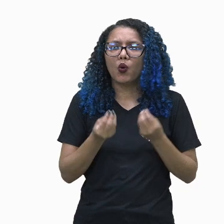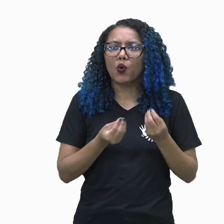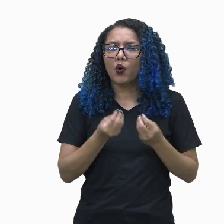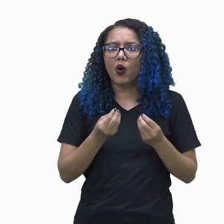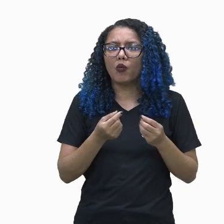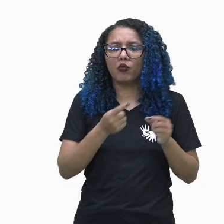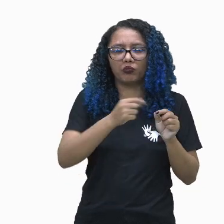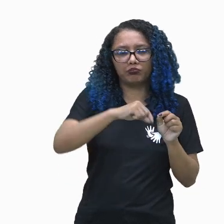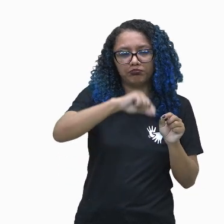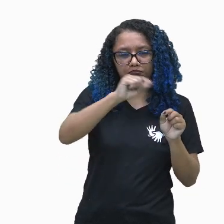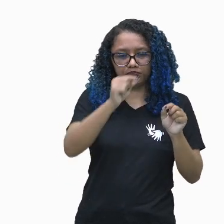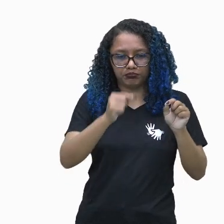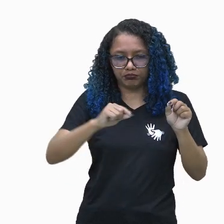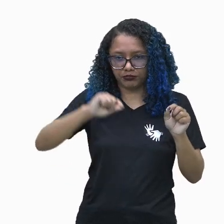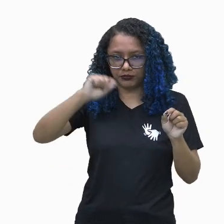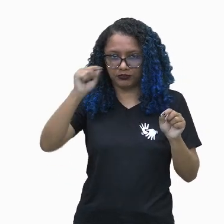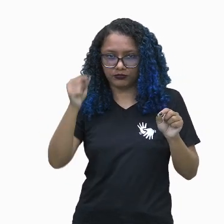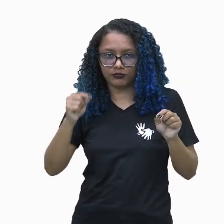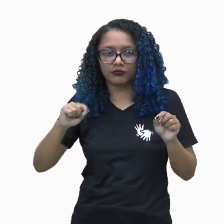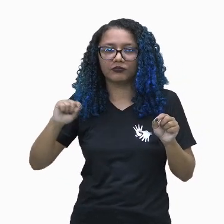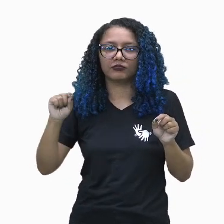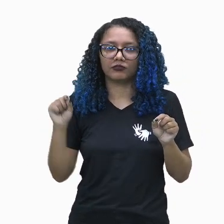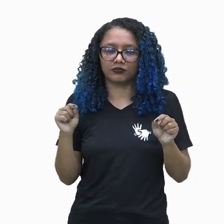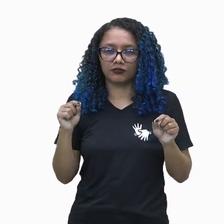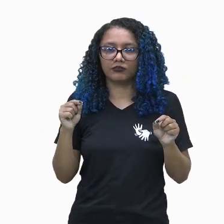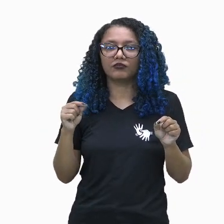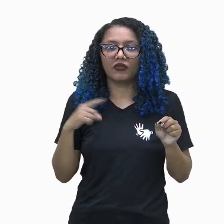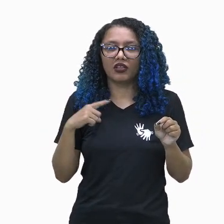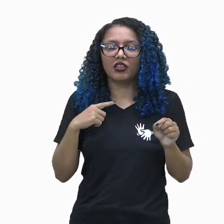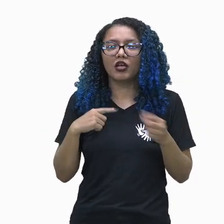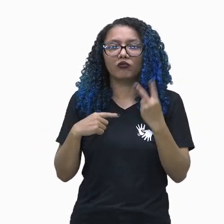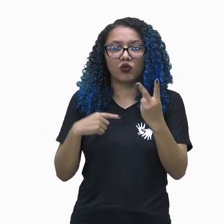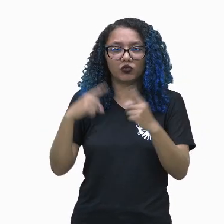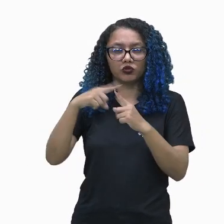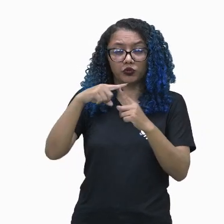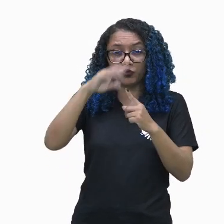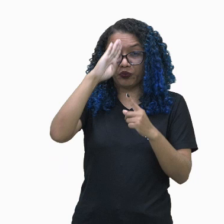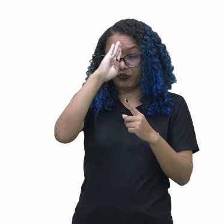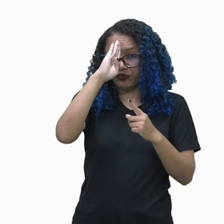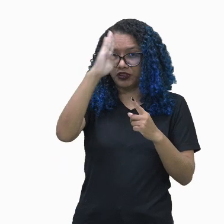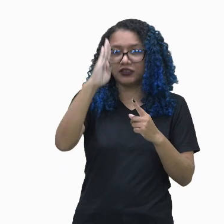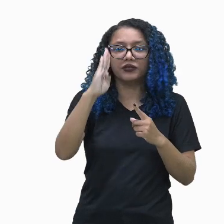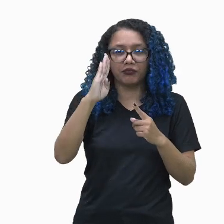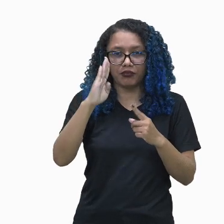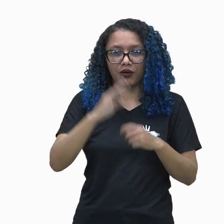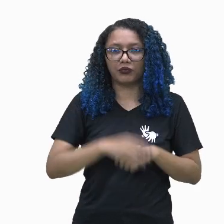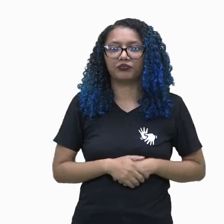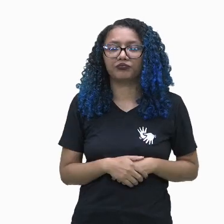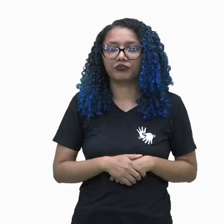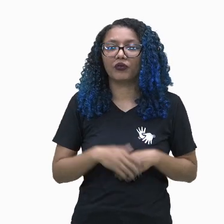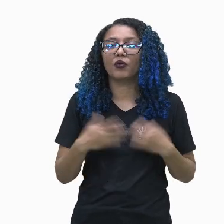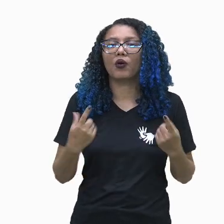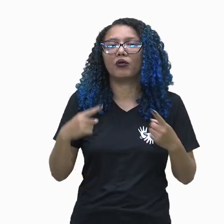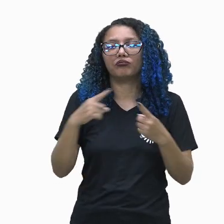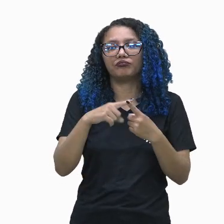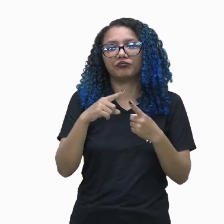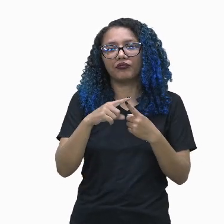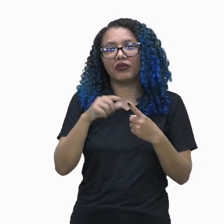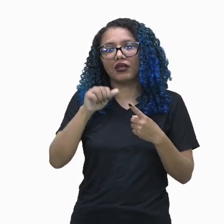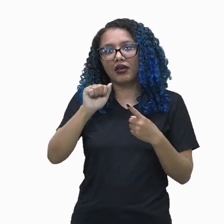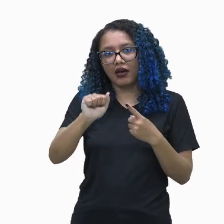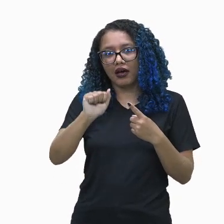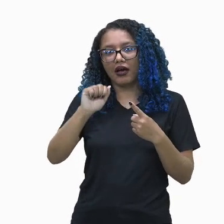cadeia polipeptídica, onde dois tipos principais de estruturas secundárias são a